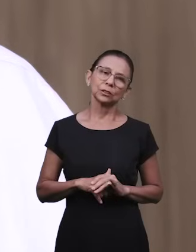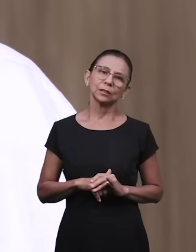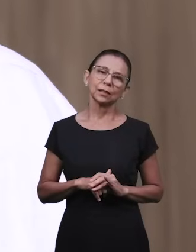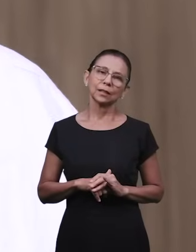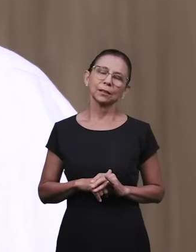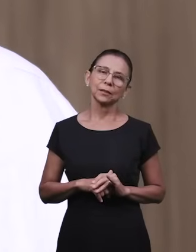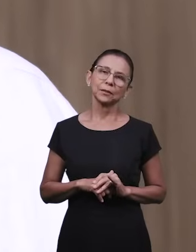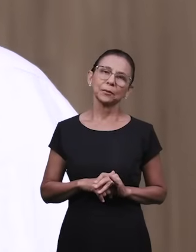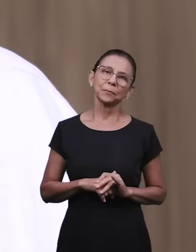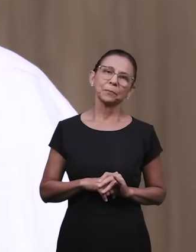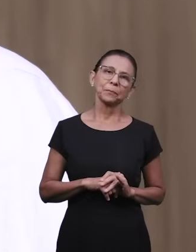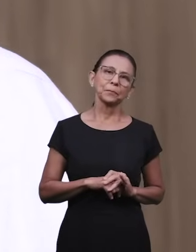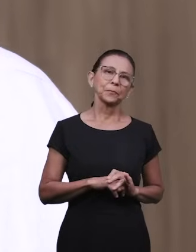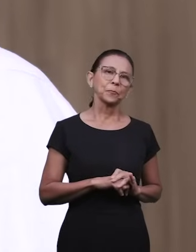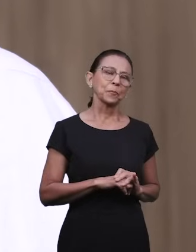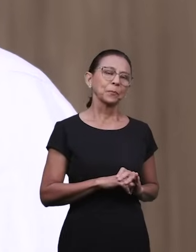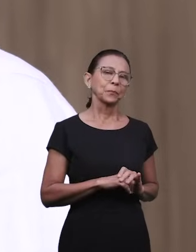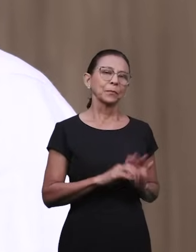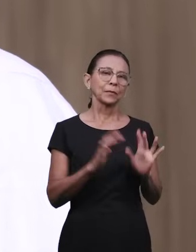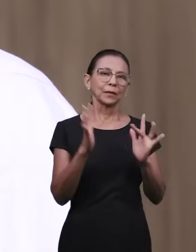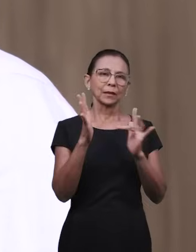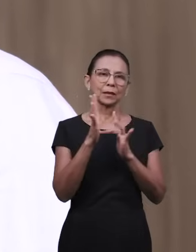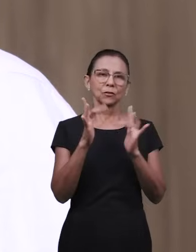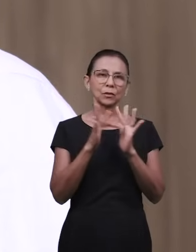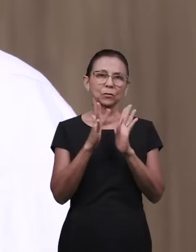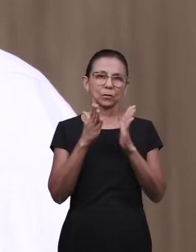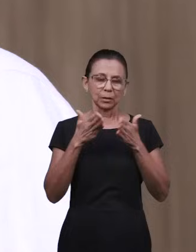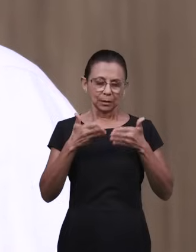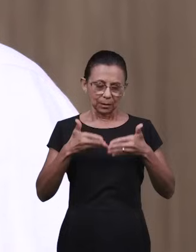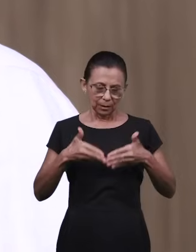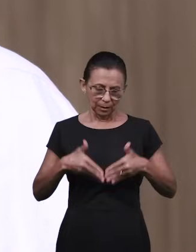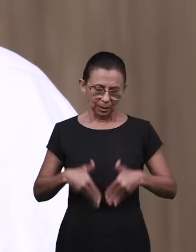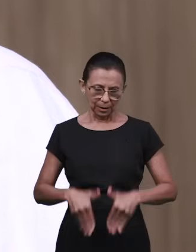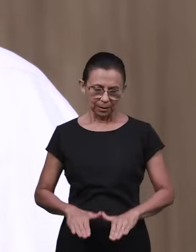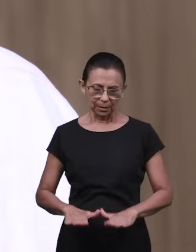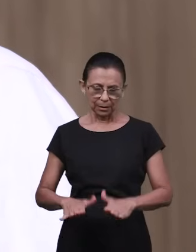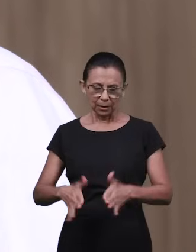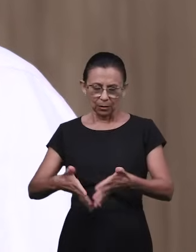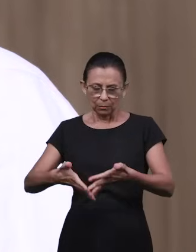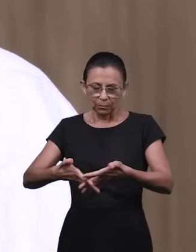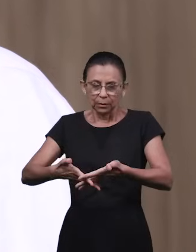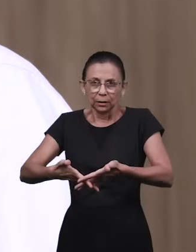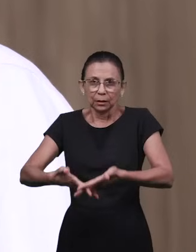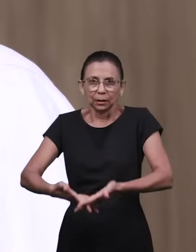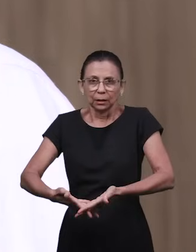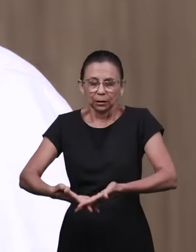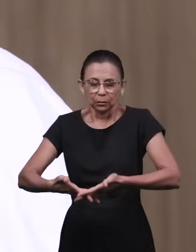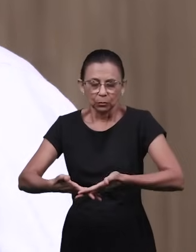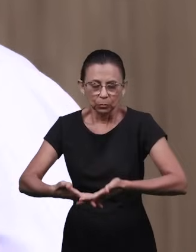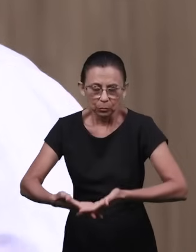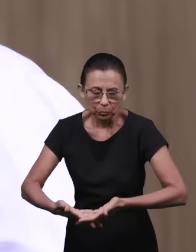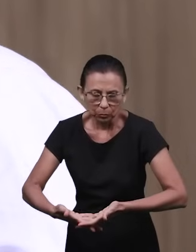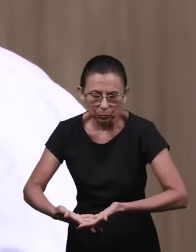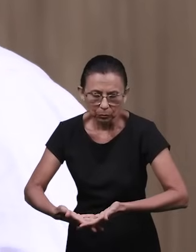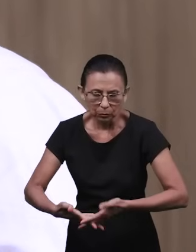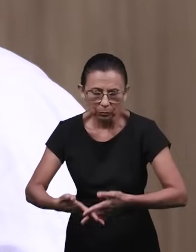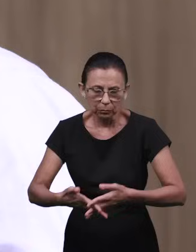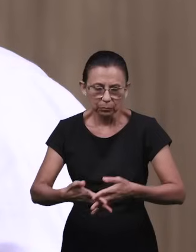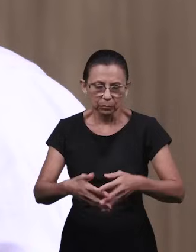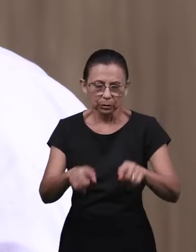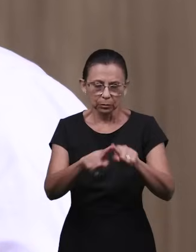que Jesus é esse nascido na manjedoura e pendurado no madeiro.